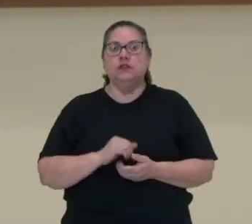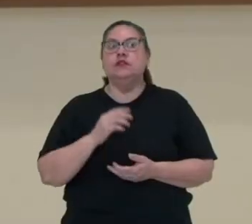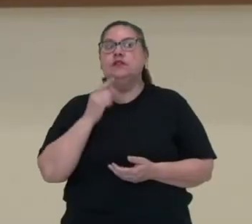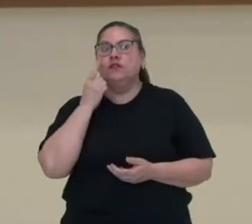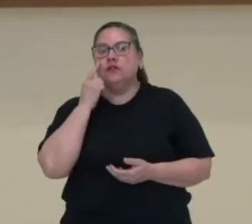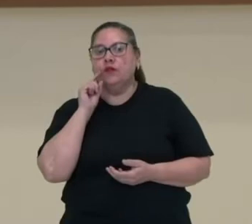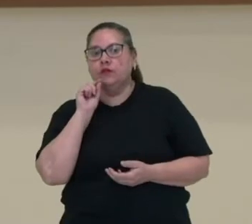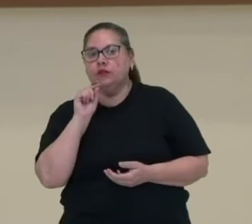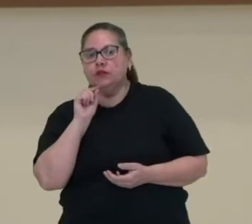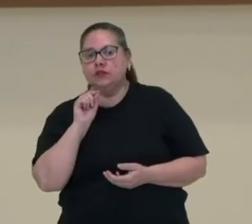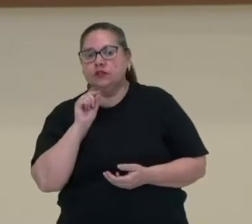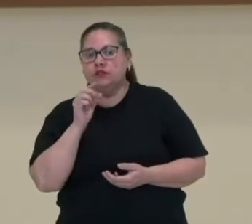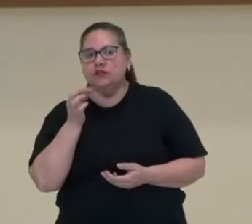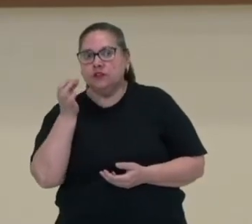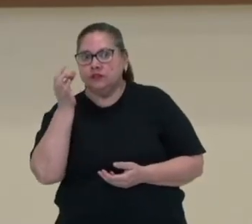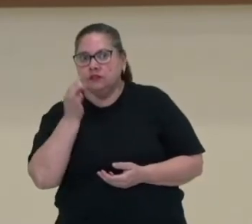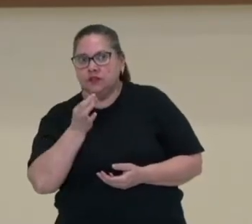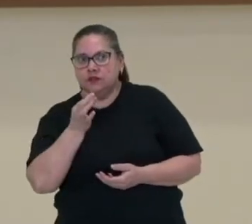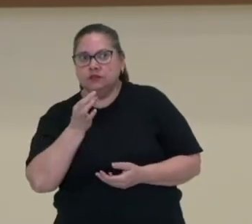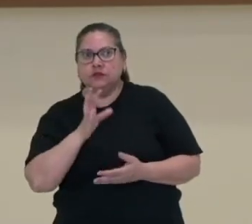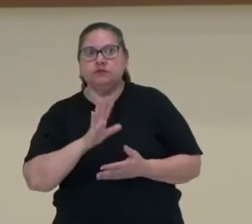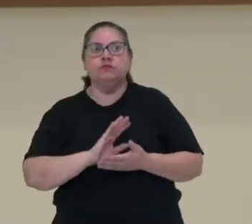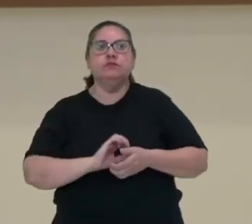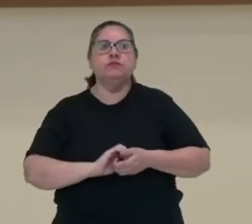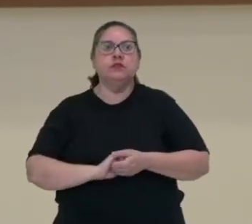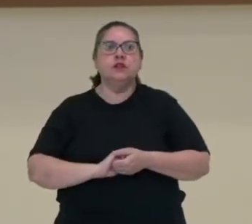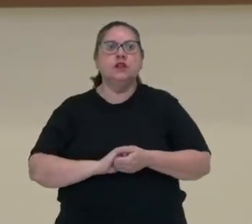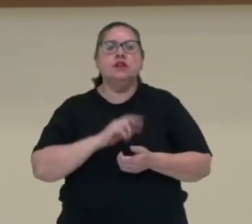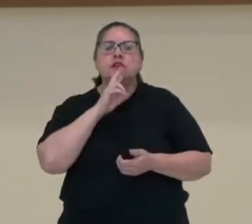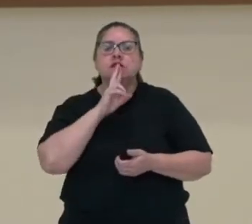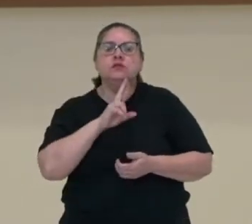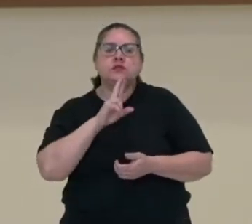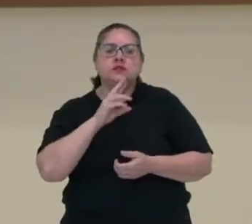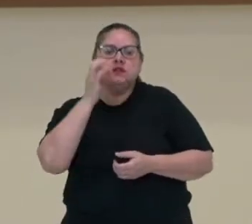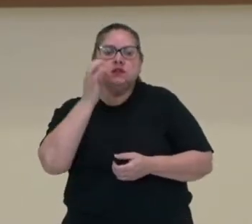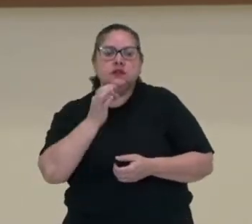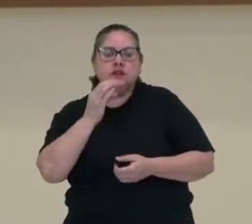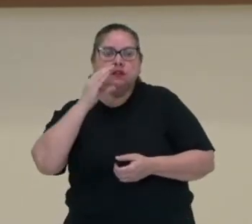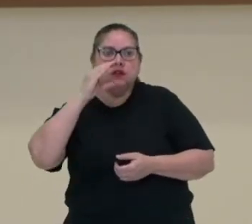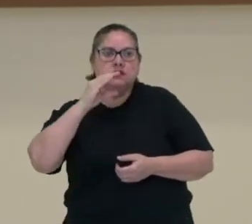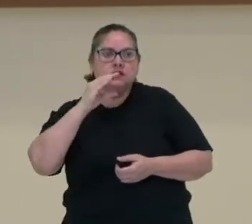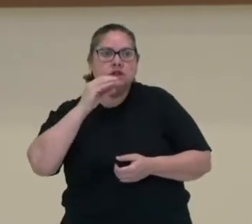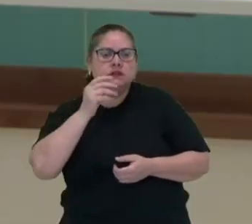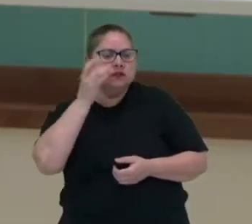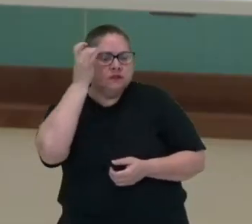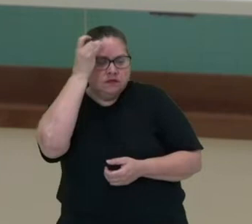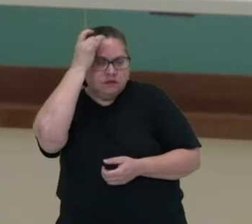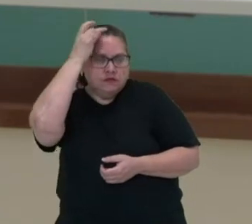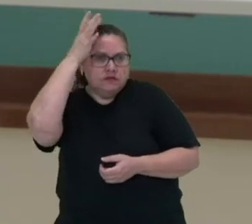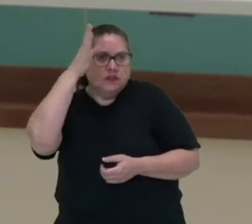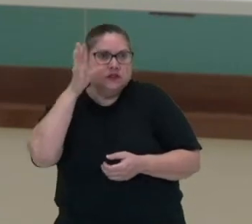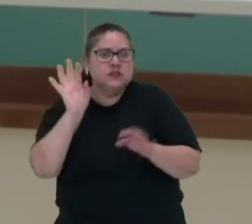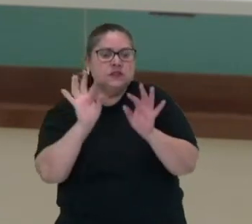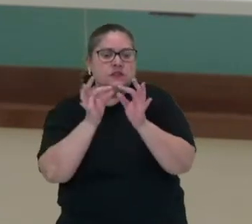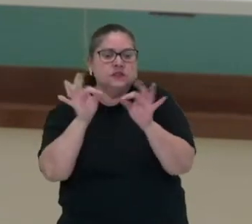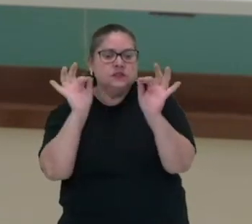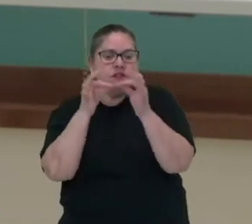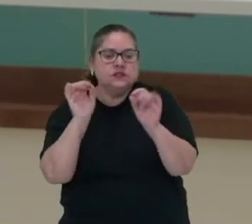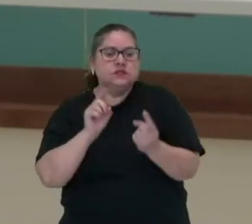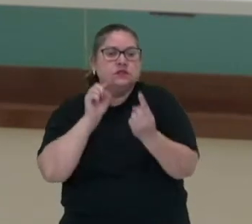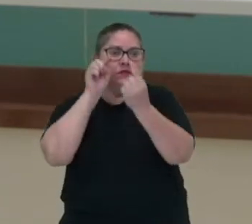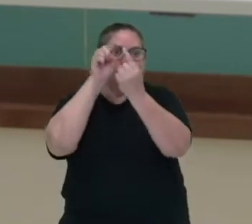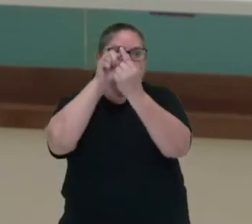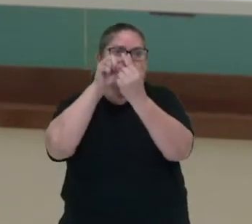Vamos lá, vamos ver se vocês acertaram. A resposta certa é a letra C, tá muito fácil, né? Síntese e